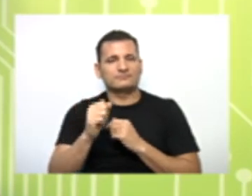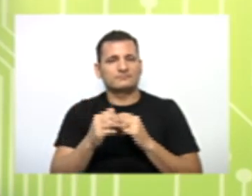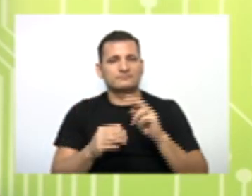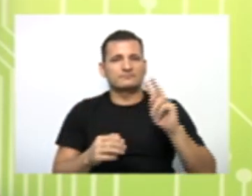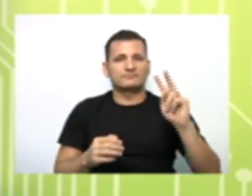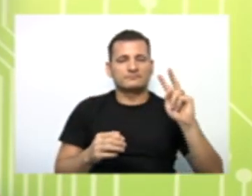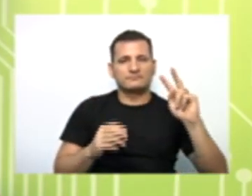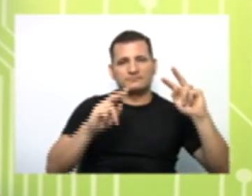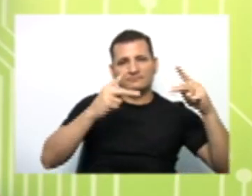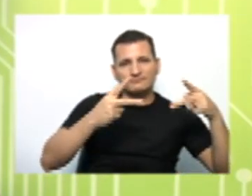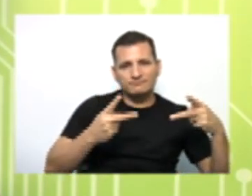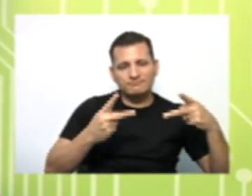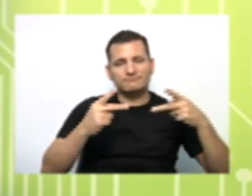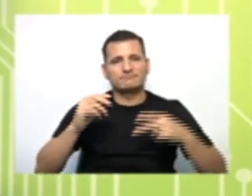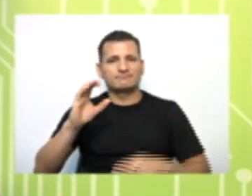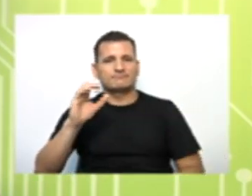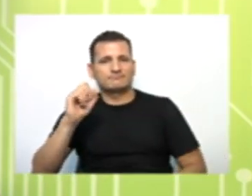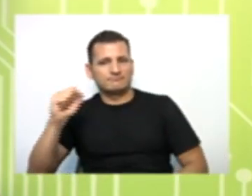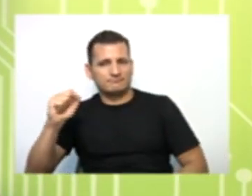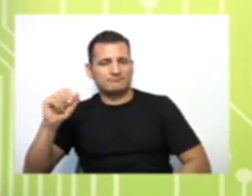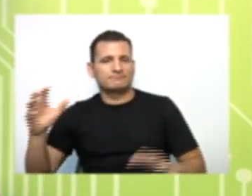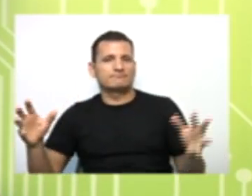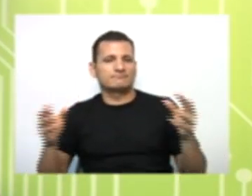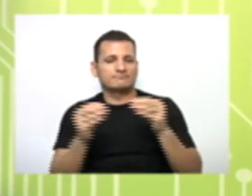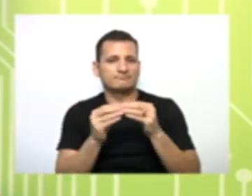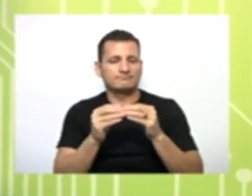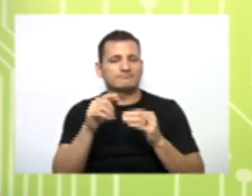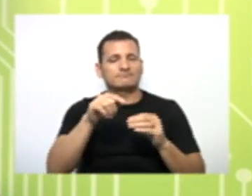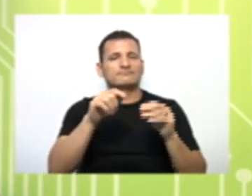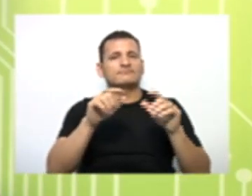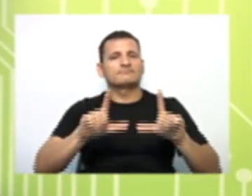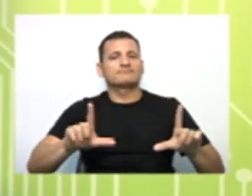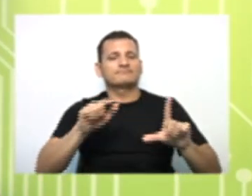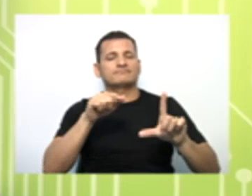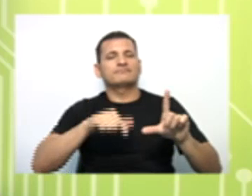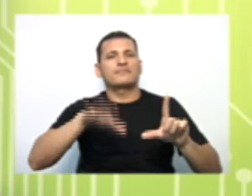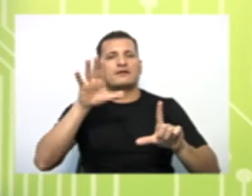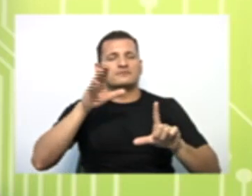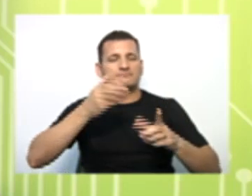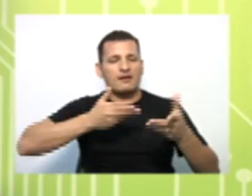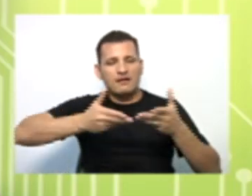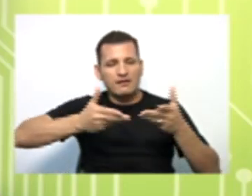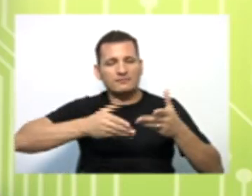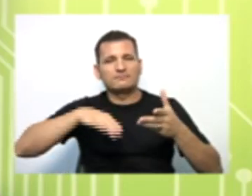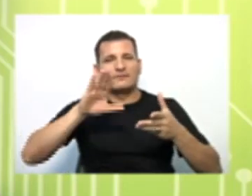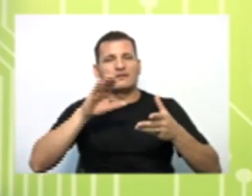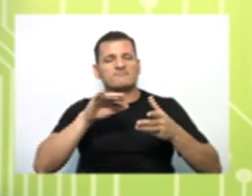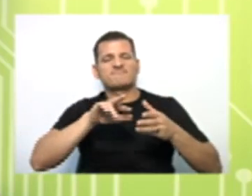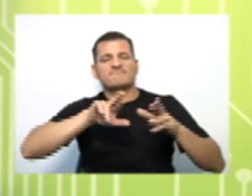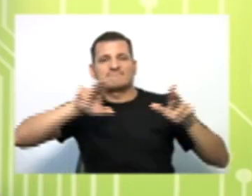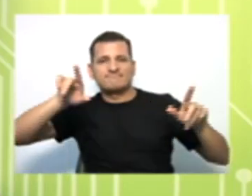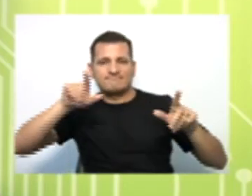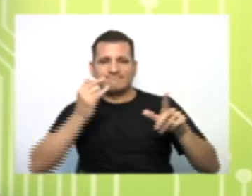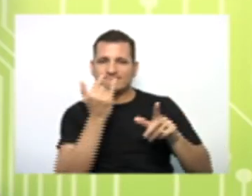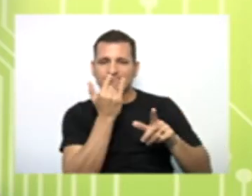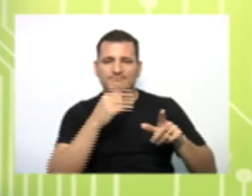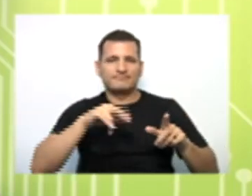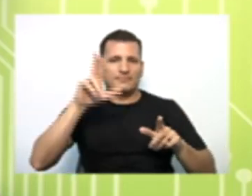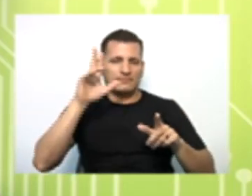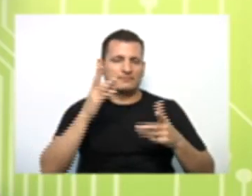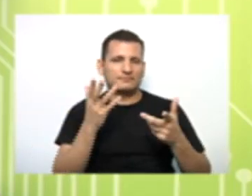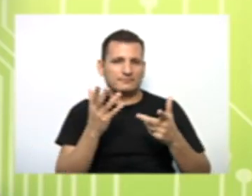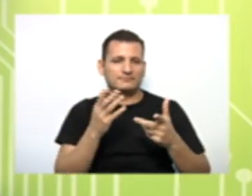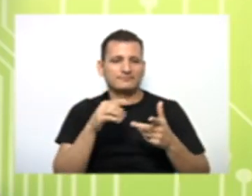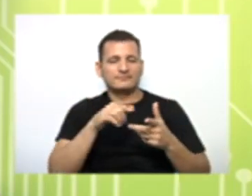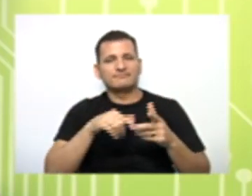juntar HTML com CSS, vamos deixar a nossa página mais interativa, mais estilosa, para ficar